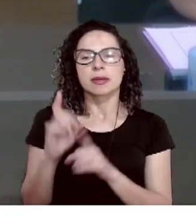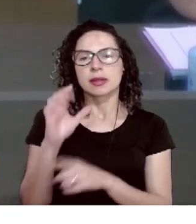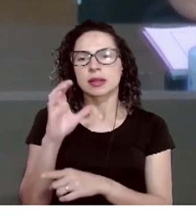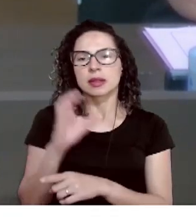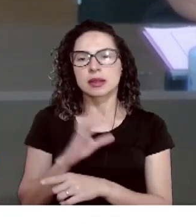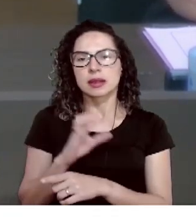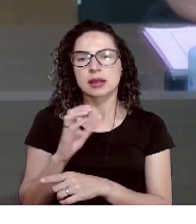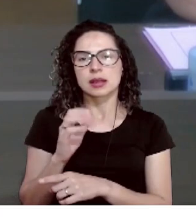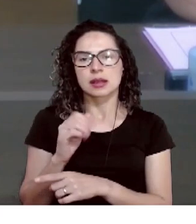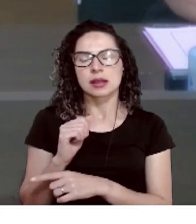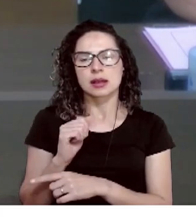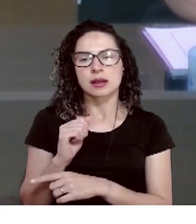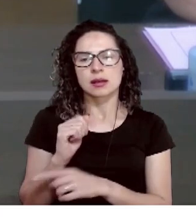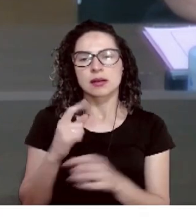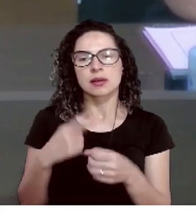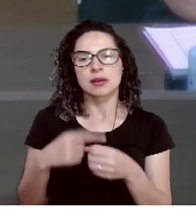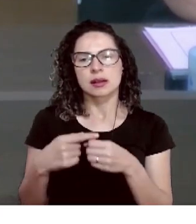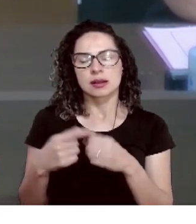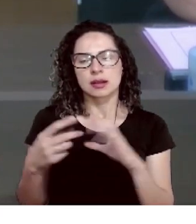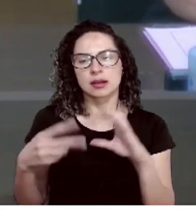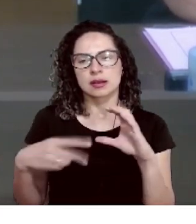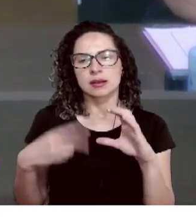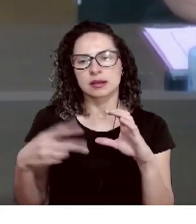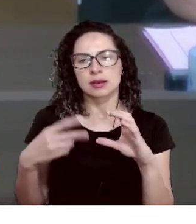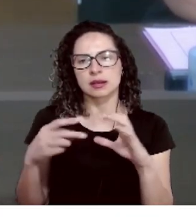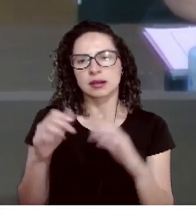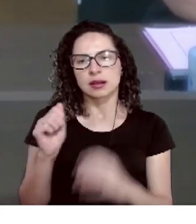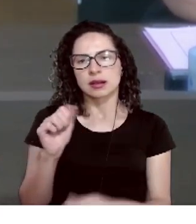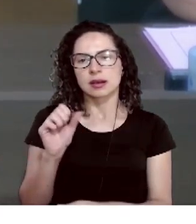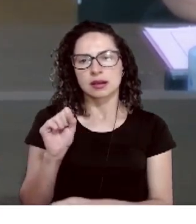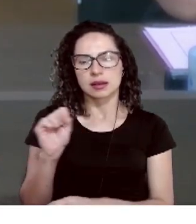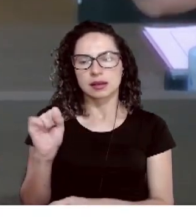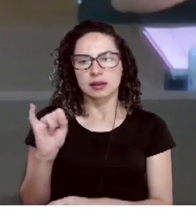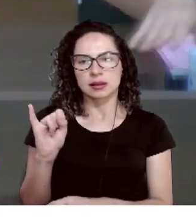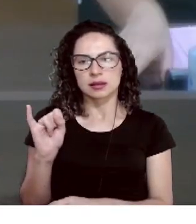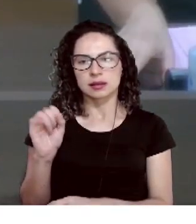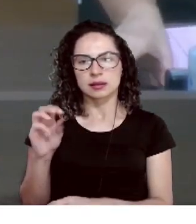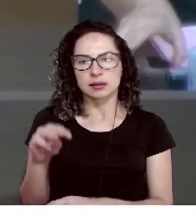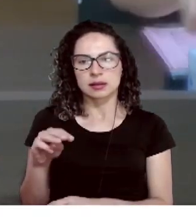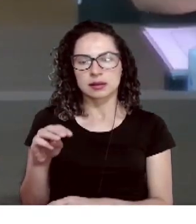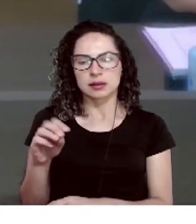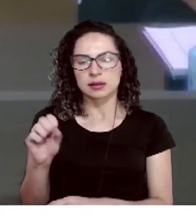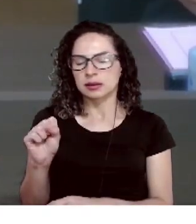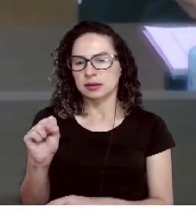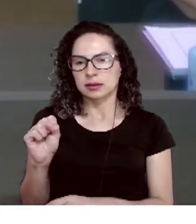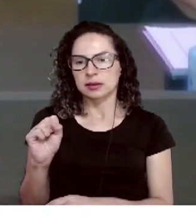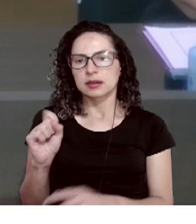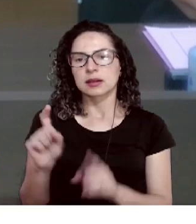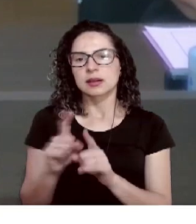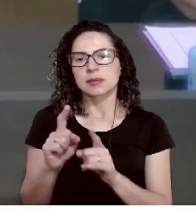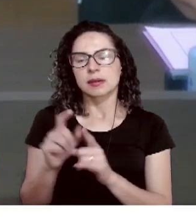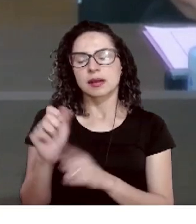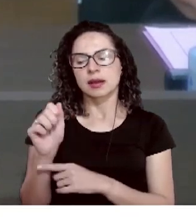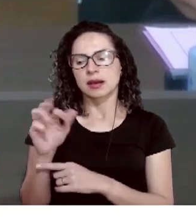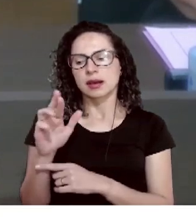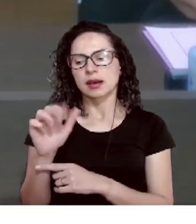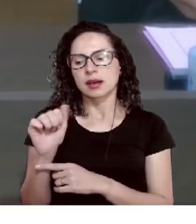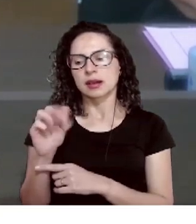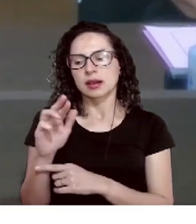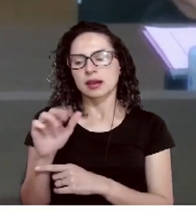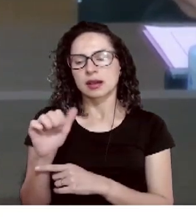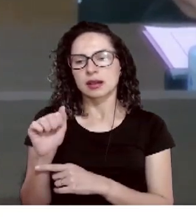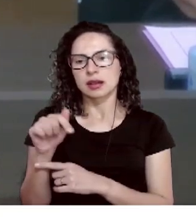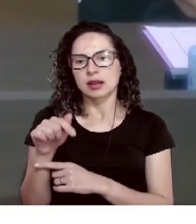assistência pela Câmara Municipal de Assis, cidadão araraquense pela Câmara Municipal